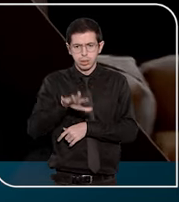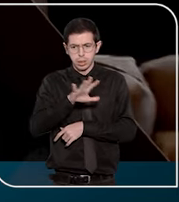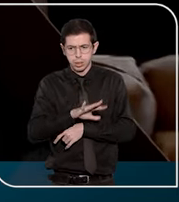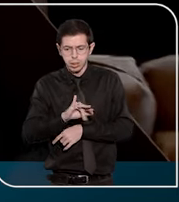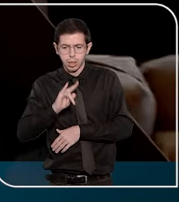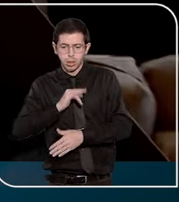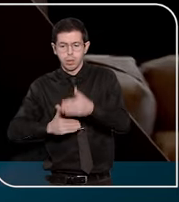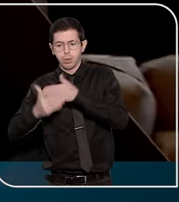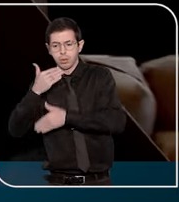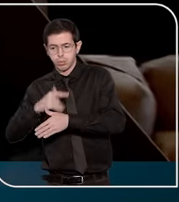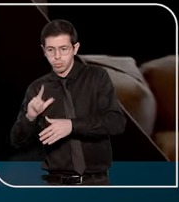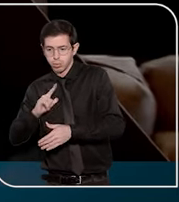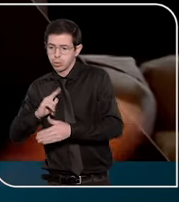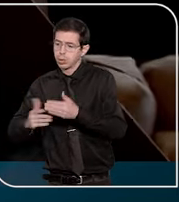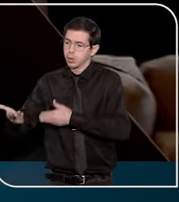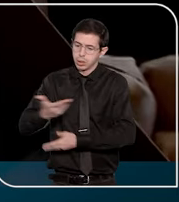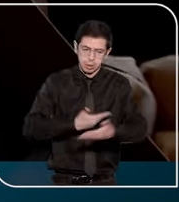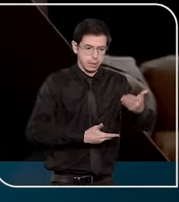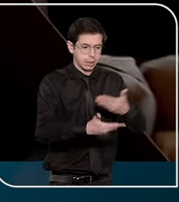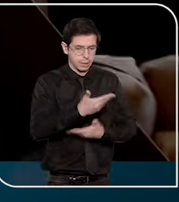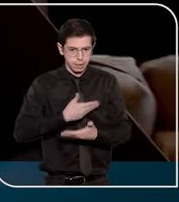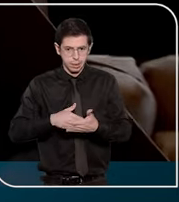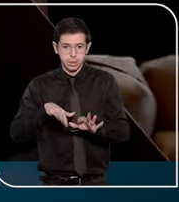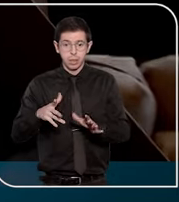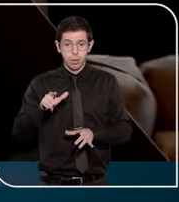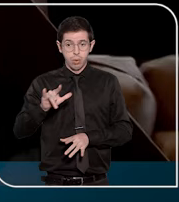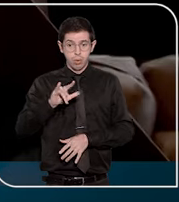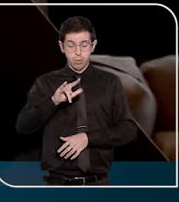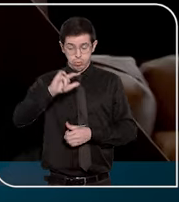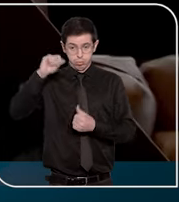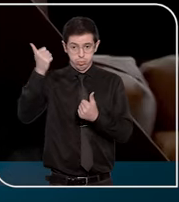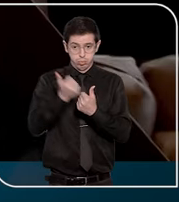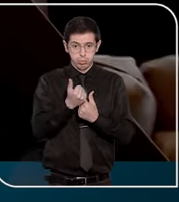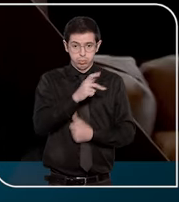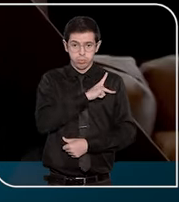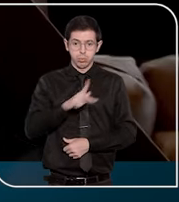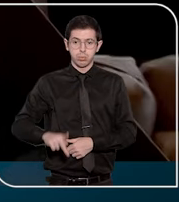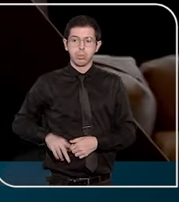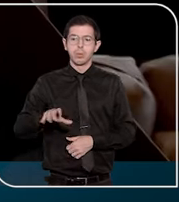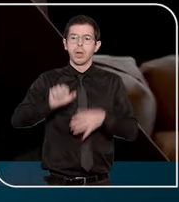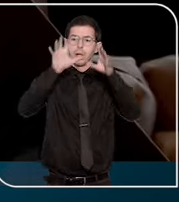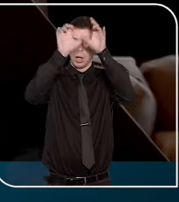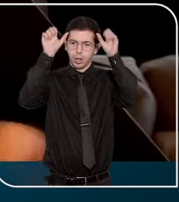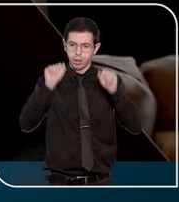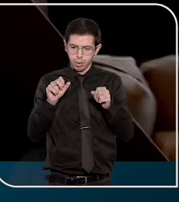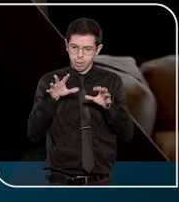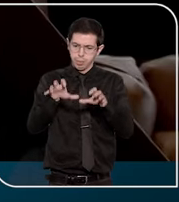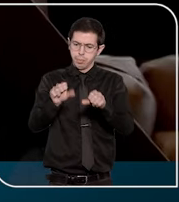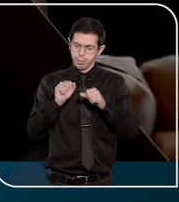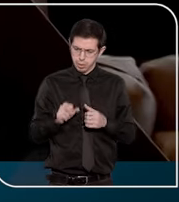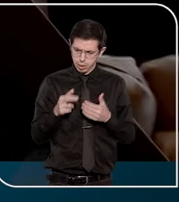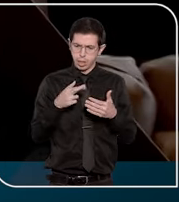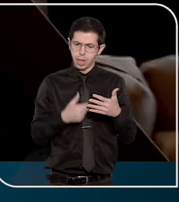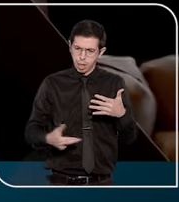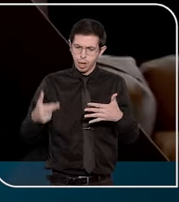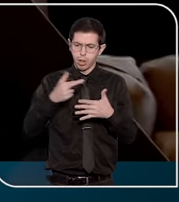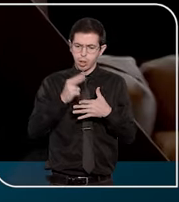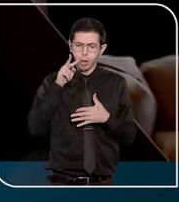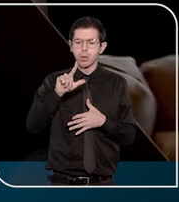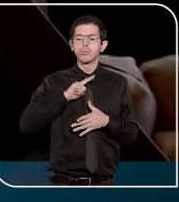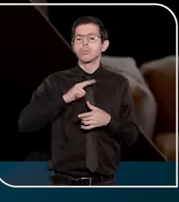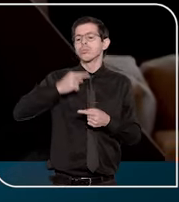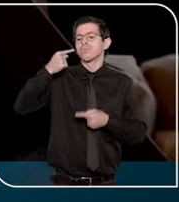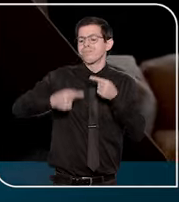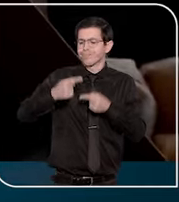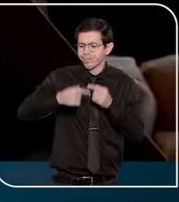vinculantes. Então, se o vice-presidente do tribunal pega um recurso, percebe que tem uma discussão de mérito ali, quer